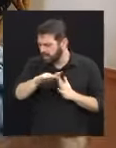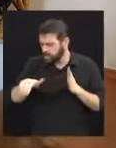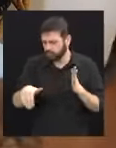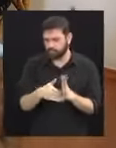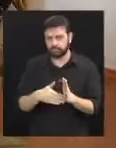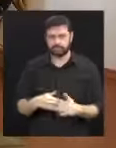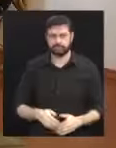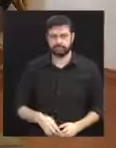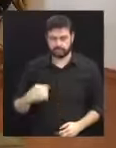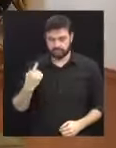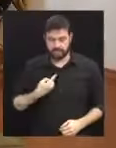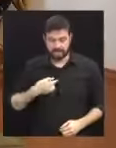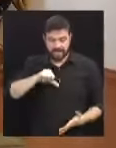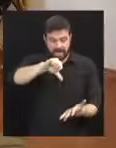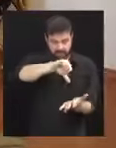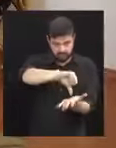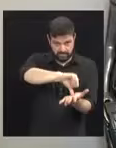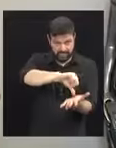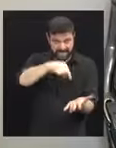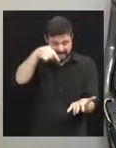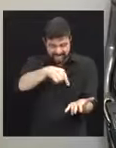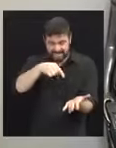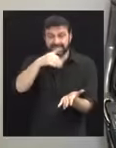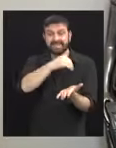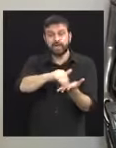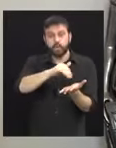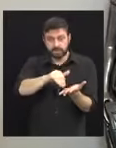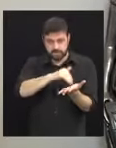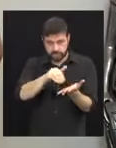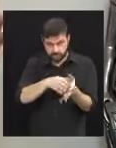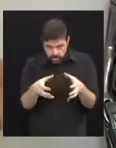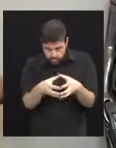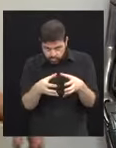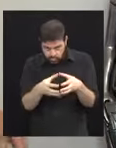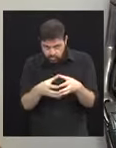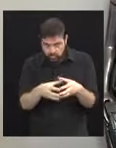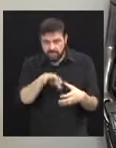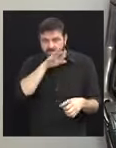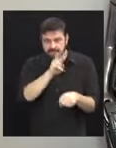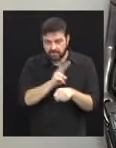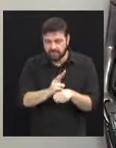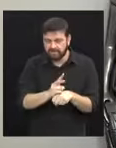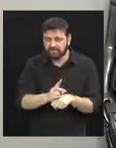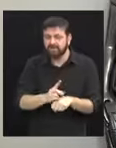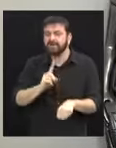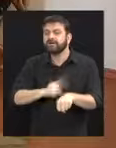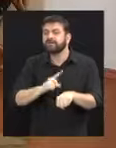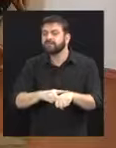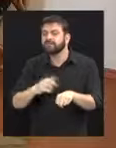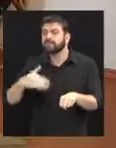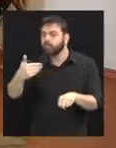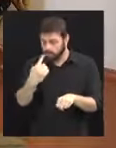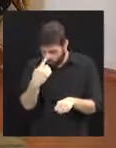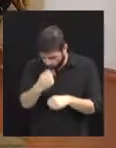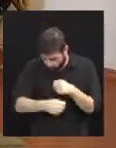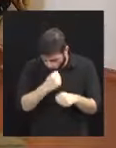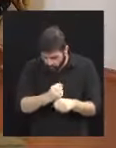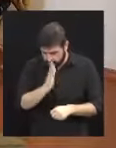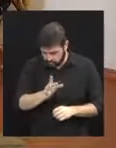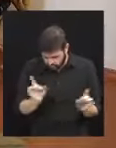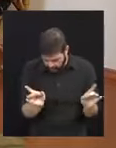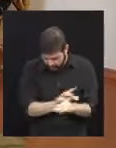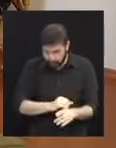gente está agora no prédio físico de vocês, no escritório. Há quanto tempo vocês já têm essa sede? Há 1 ano, com o tempo que a